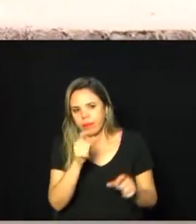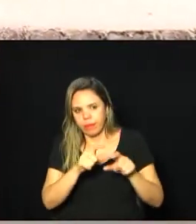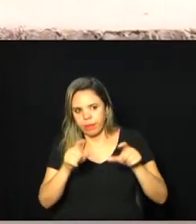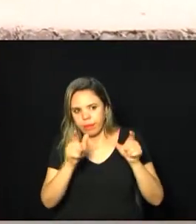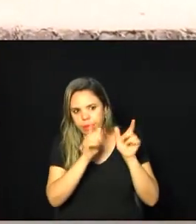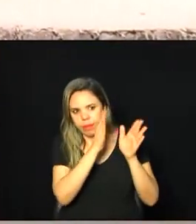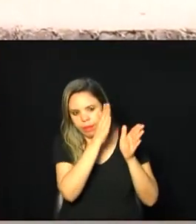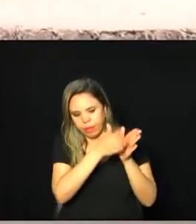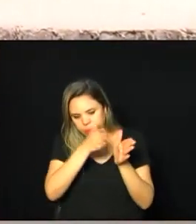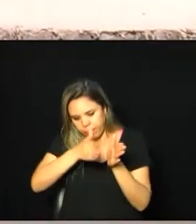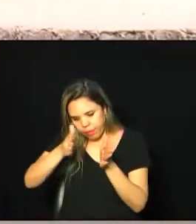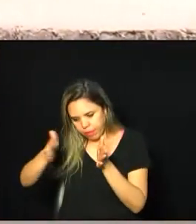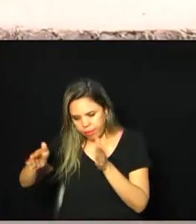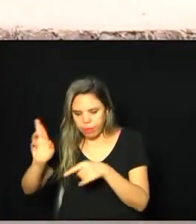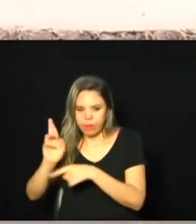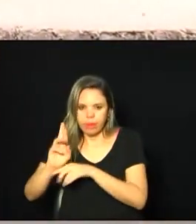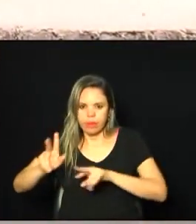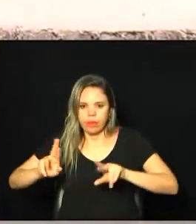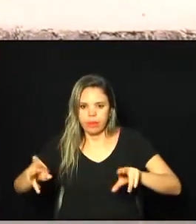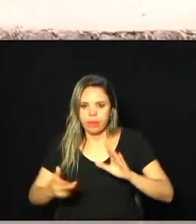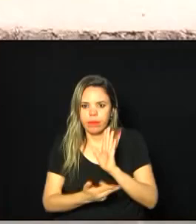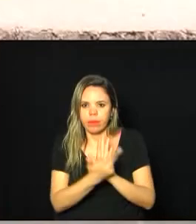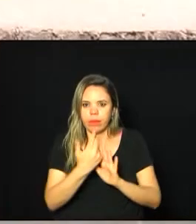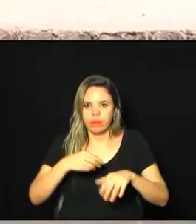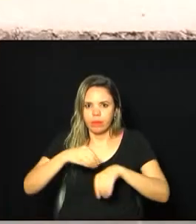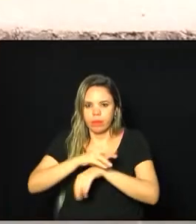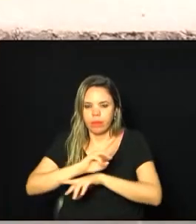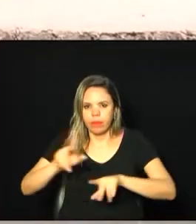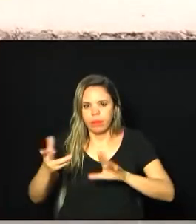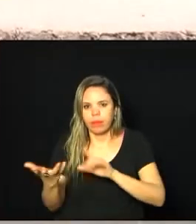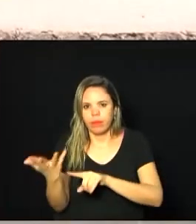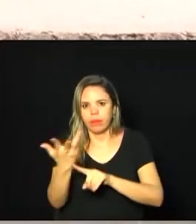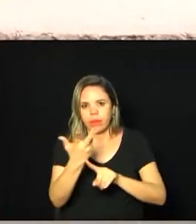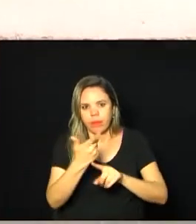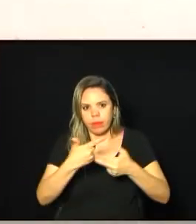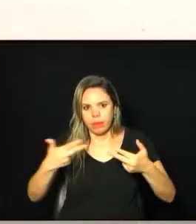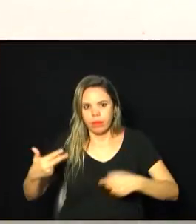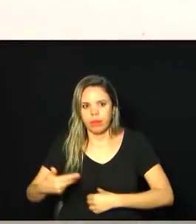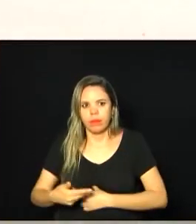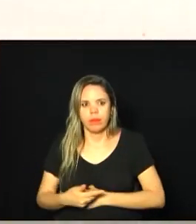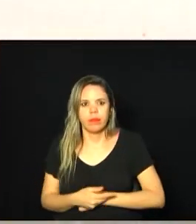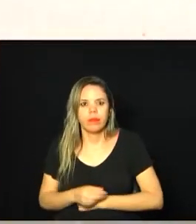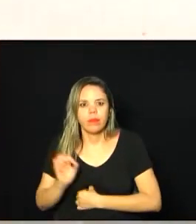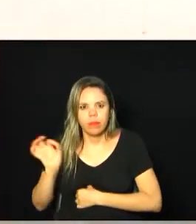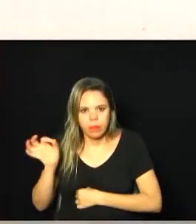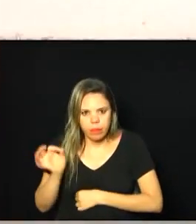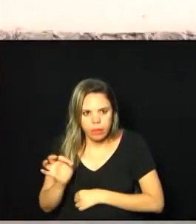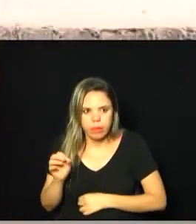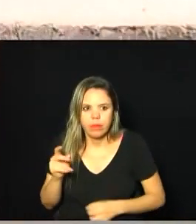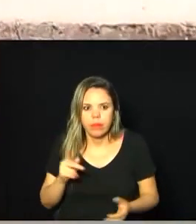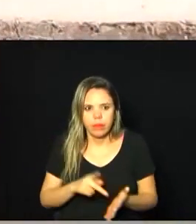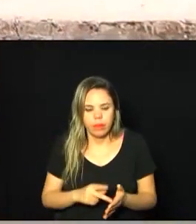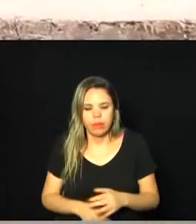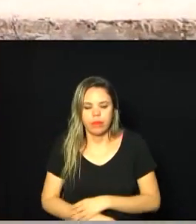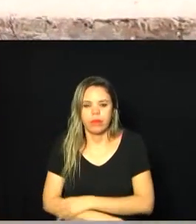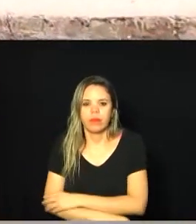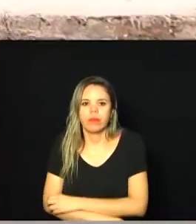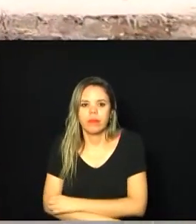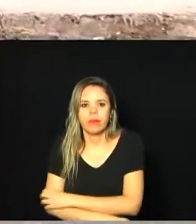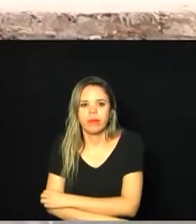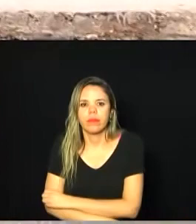pedacinho tem uma referência diferente. Dá para ver que cada um traz uma referência artística diversa, né, Nilza? Exatamente.